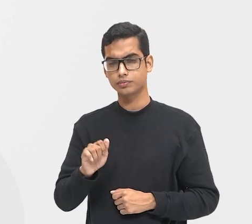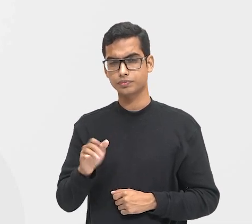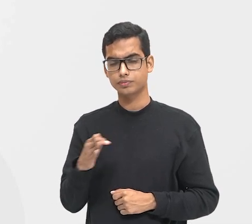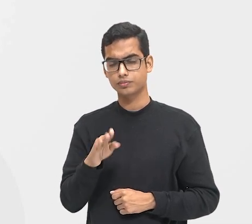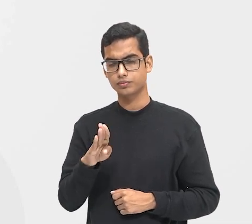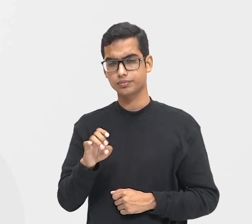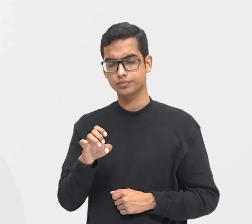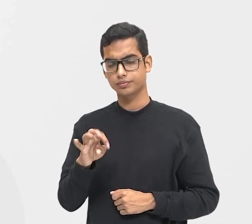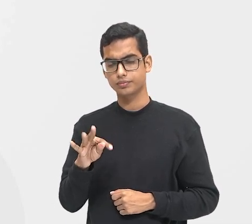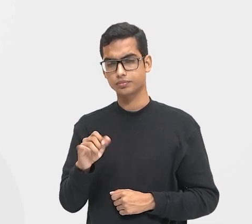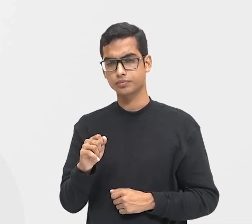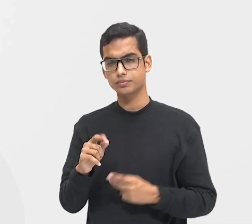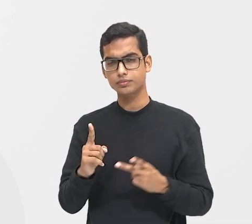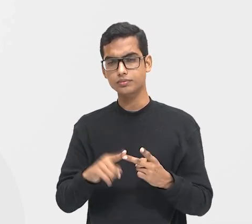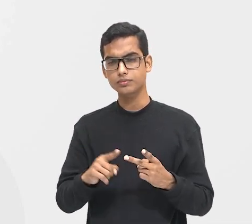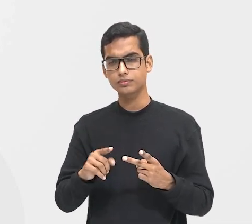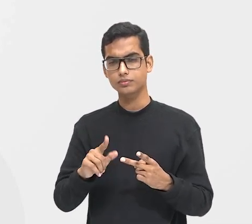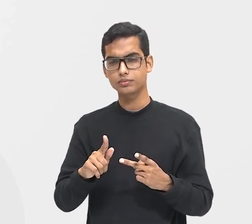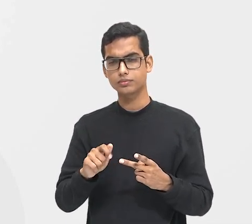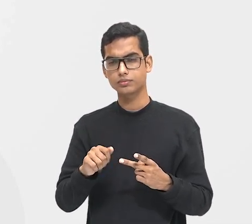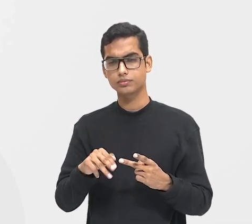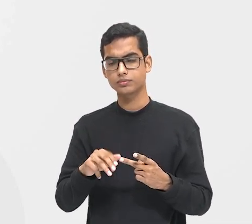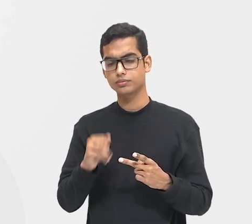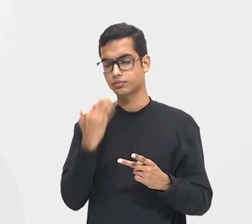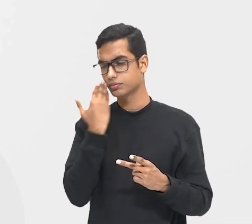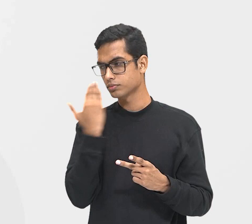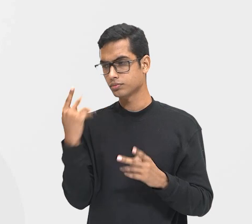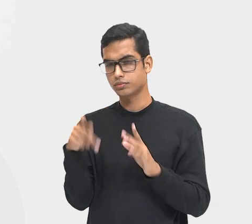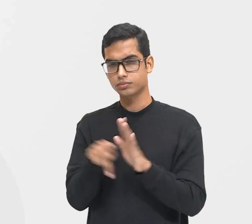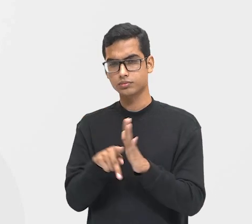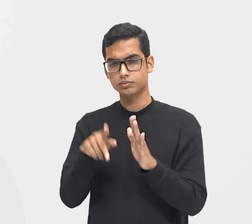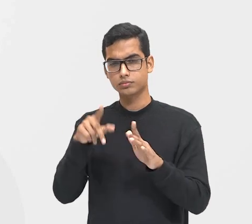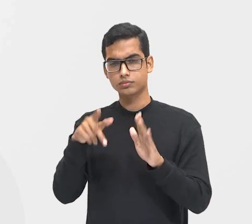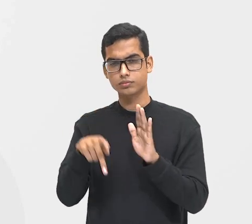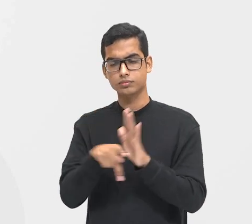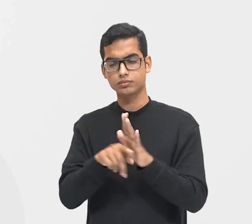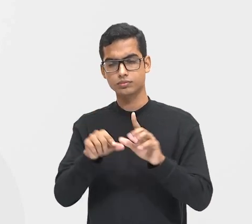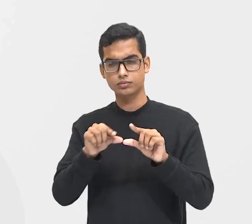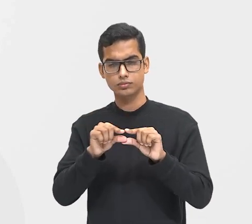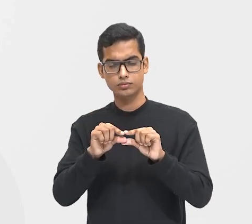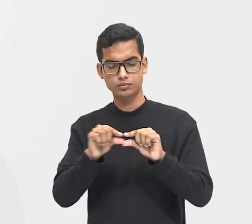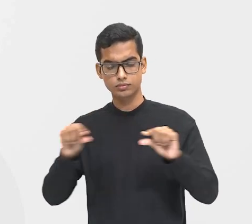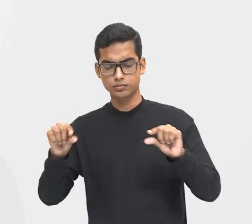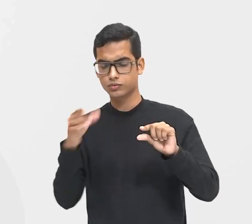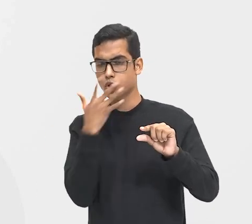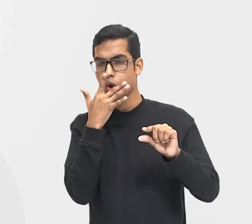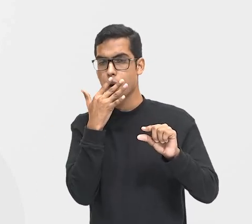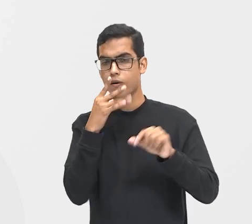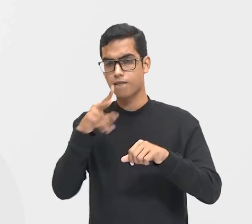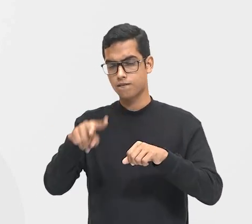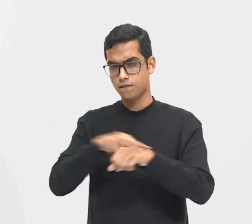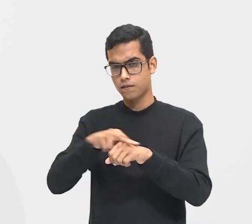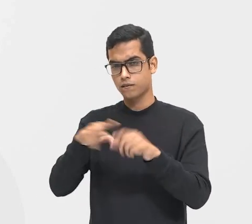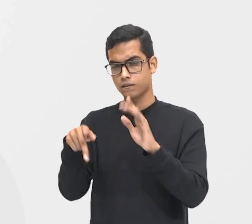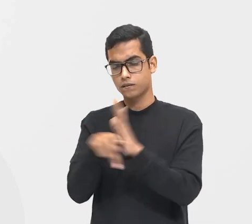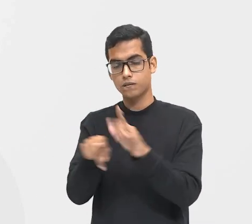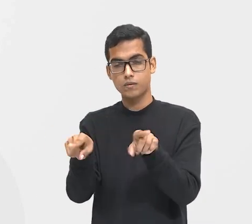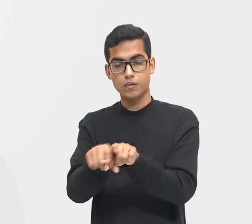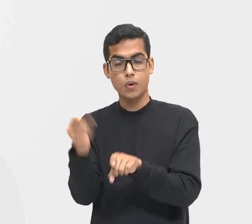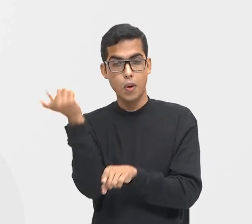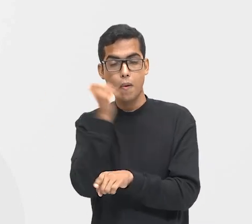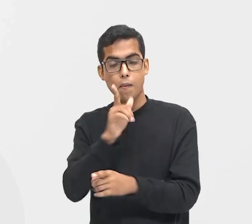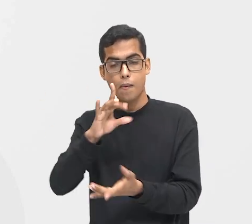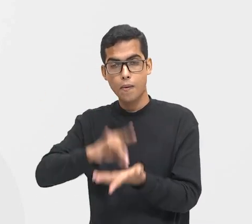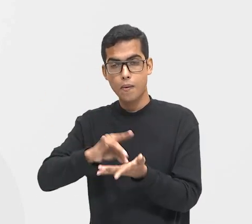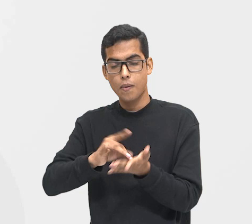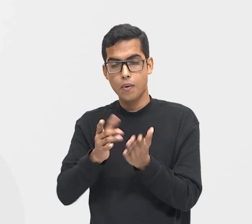representado pela linha verde, lá de baixo. E aí você pode observar que os raios gama, eles conseguem atravessar tanto uma folha de papel